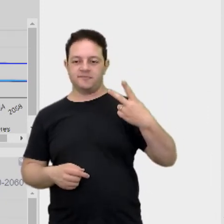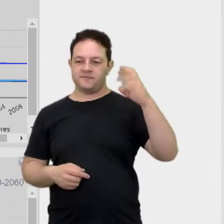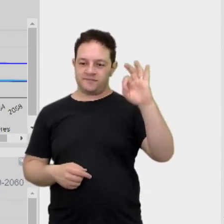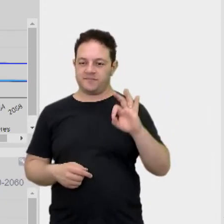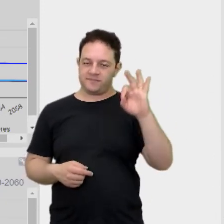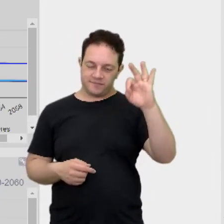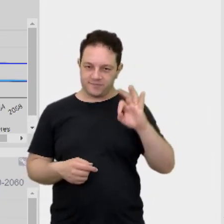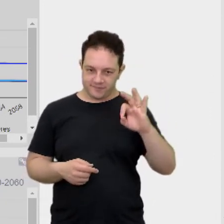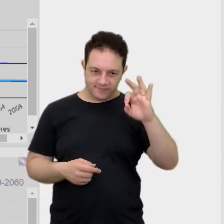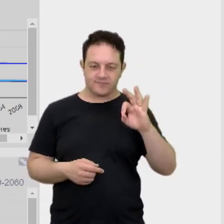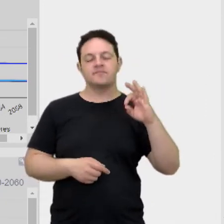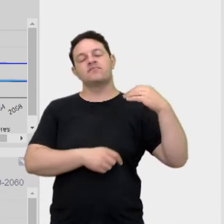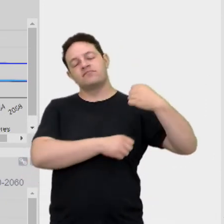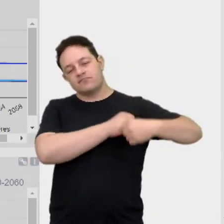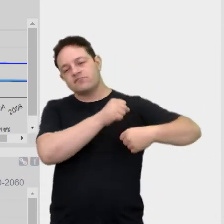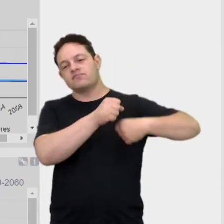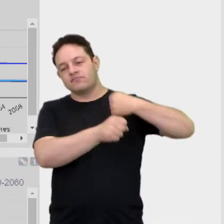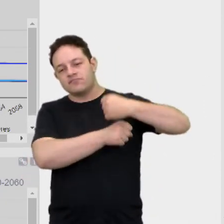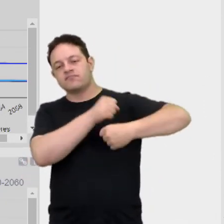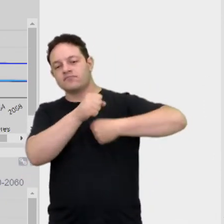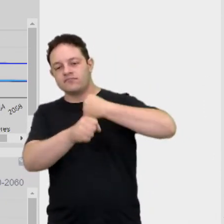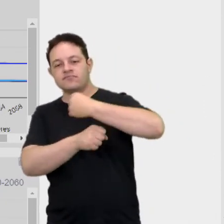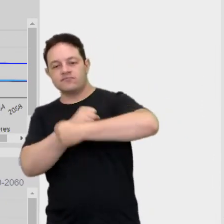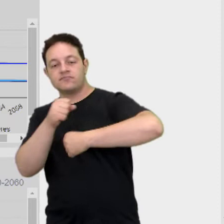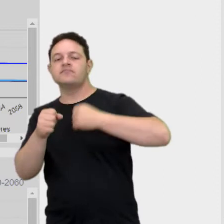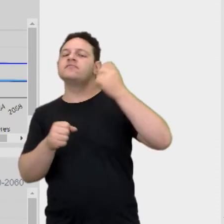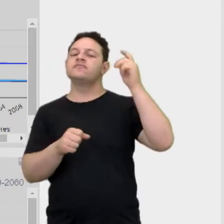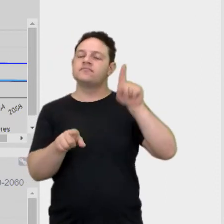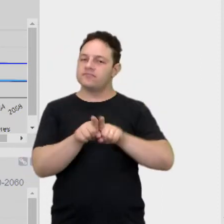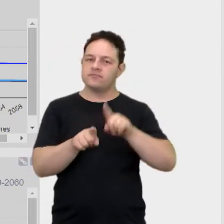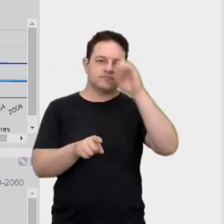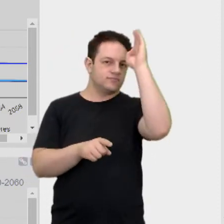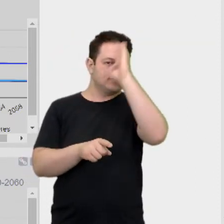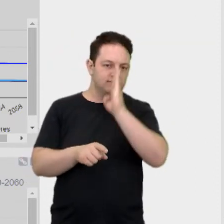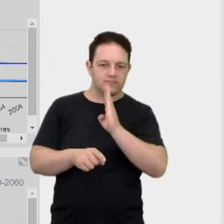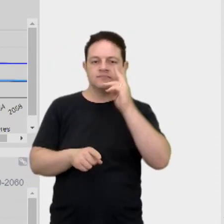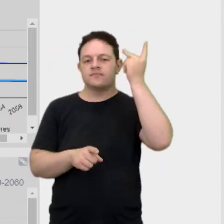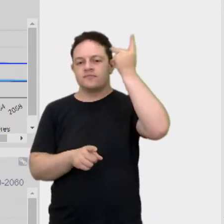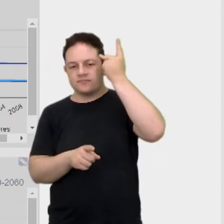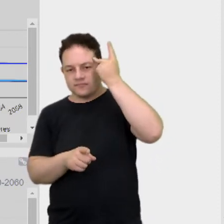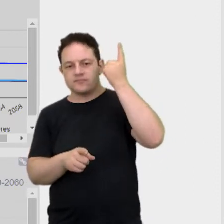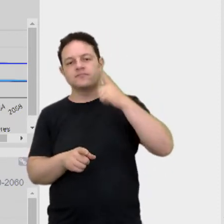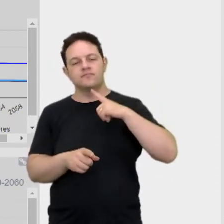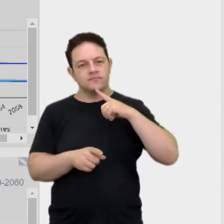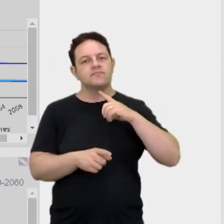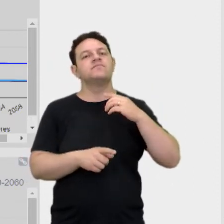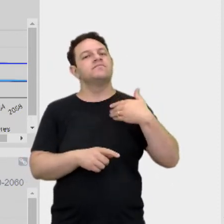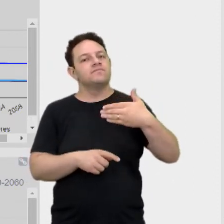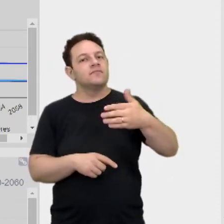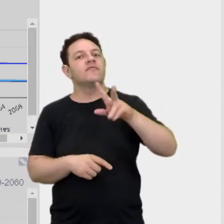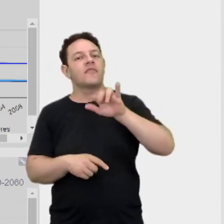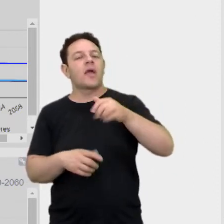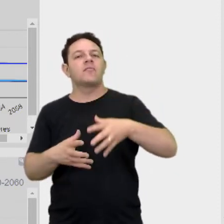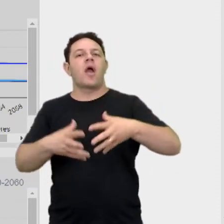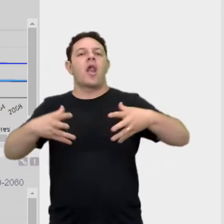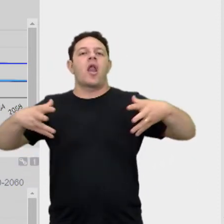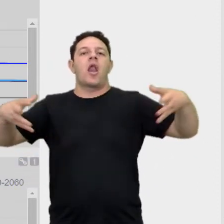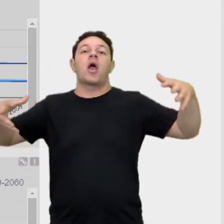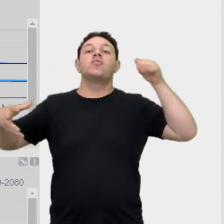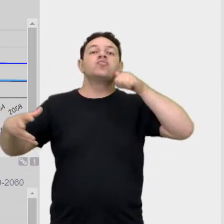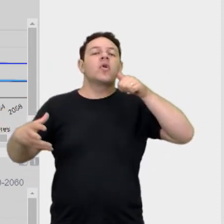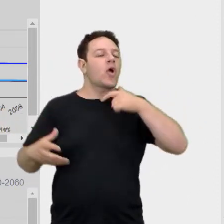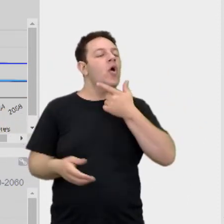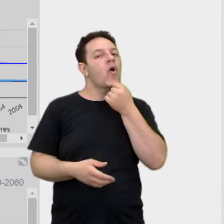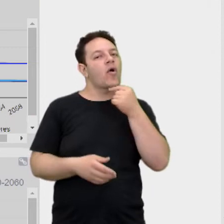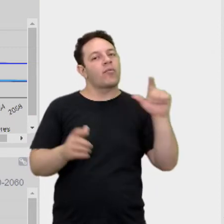48,72%. E aí vai indo, né? Tanto São Paulo como Brasil, né, tem aí a tendência de ter mais mulheres do que os